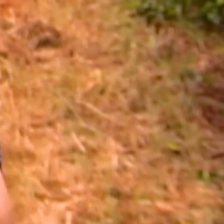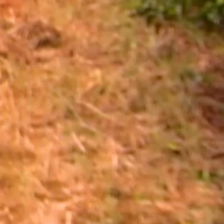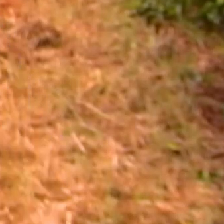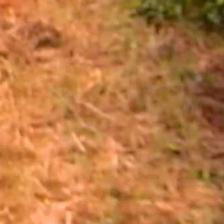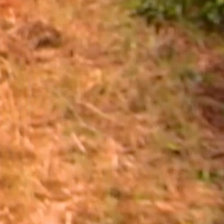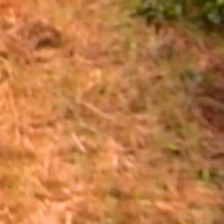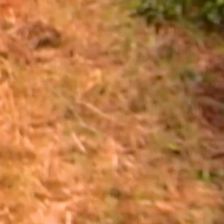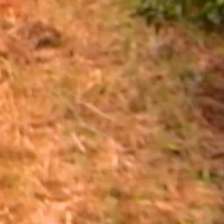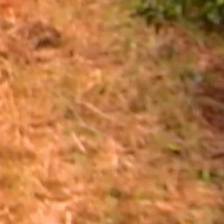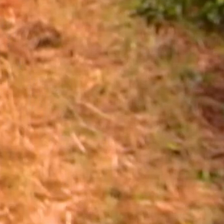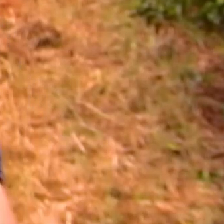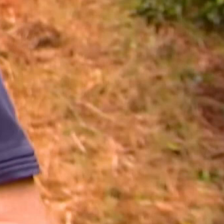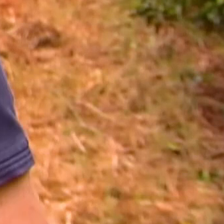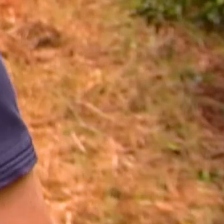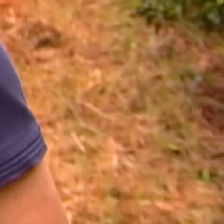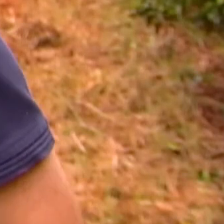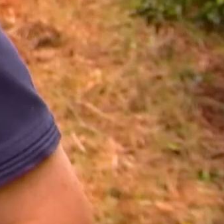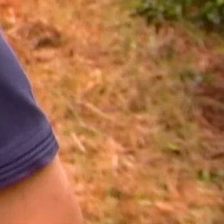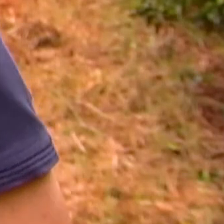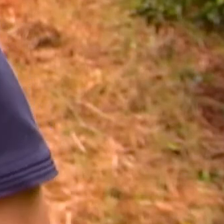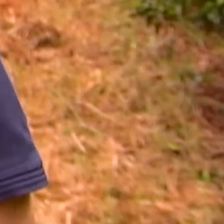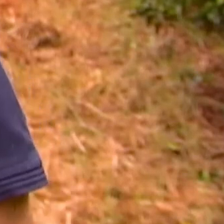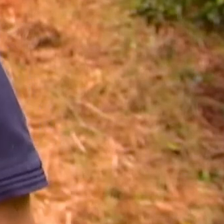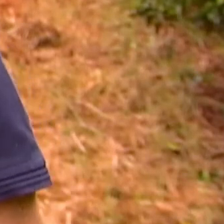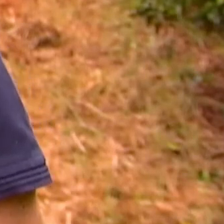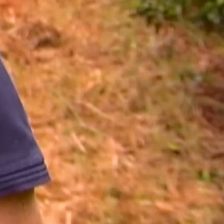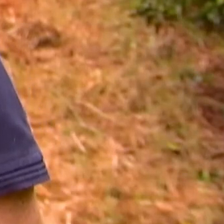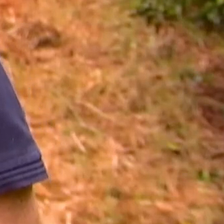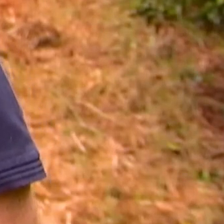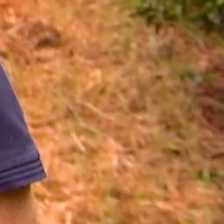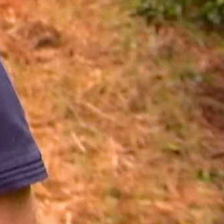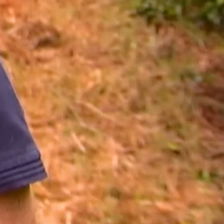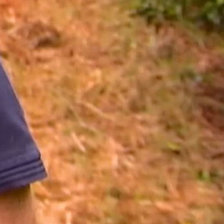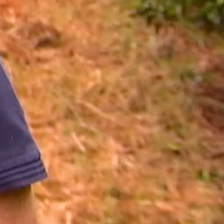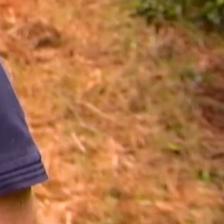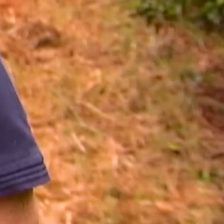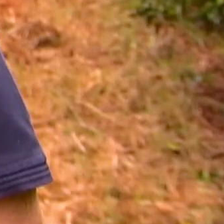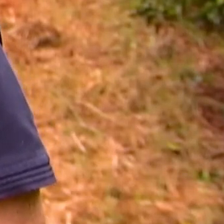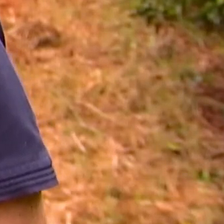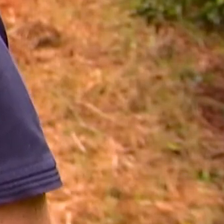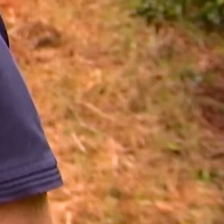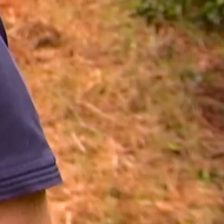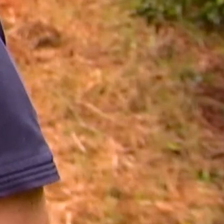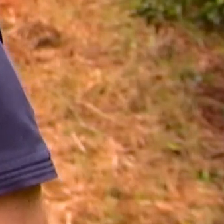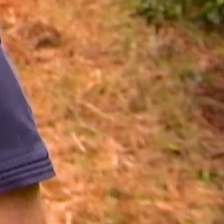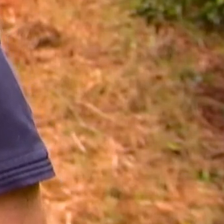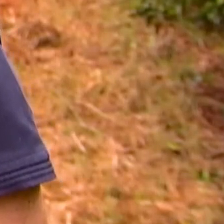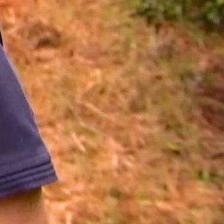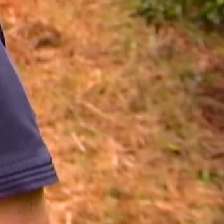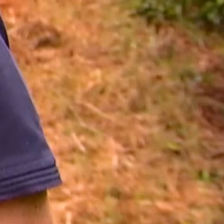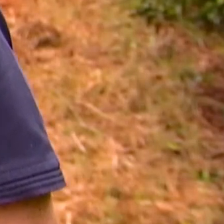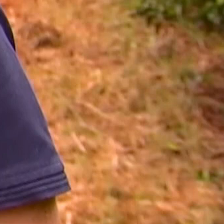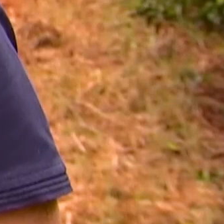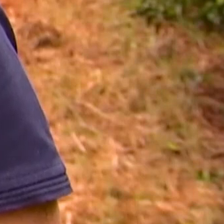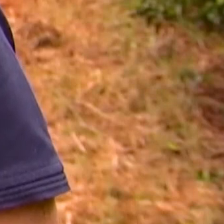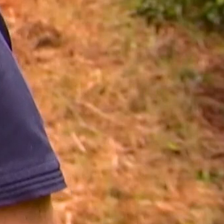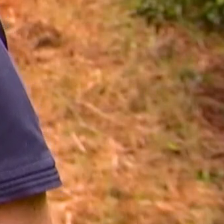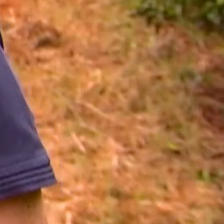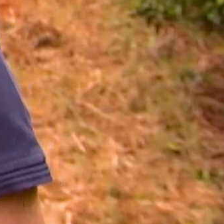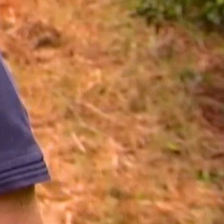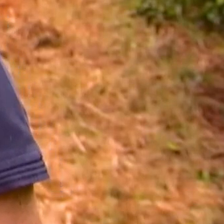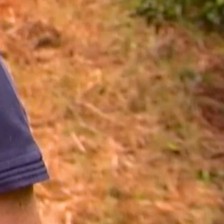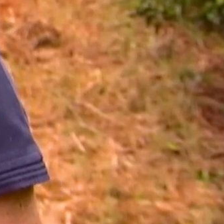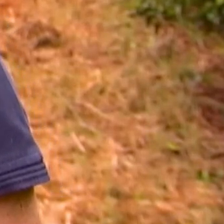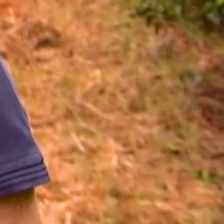Então, pessoa que tem problema gástrico, tem problema cardíaco, gestantes, ou